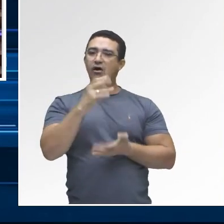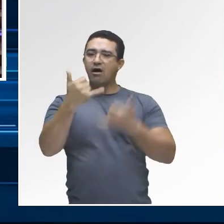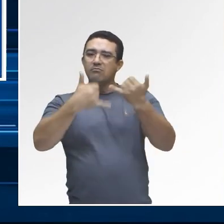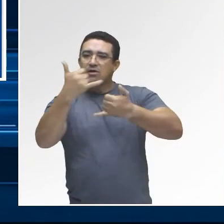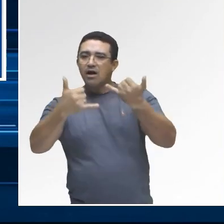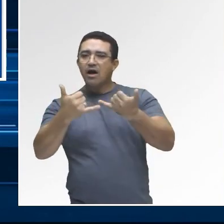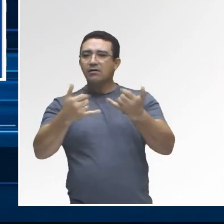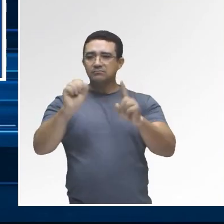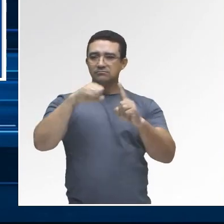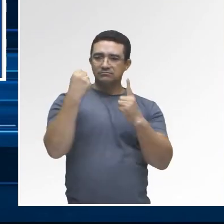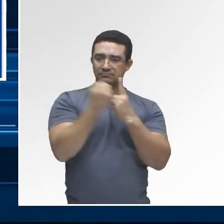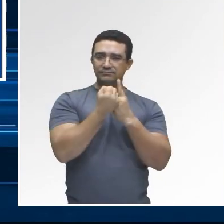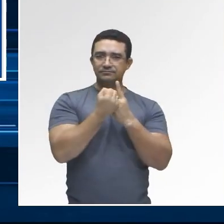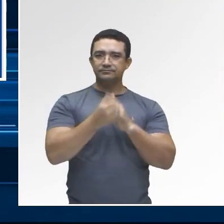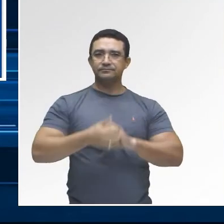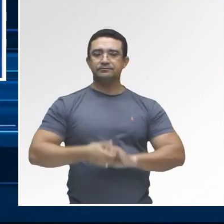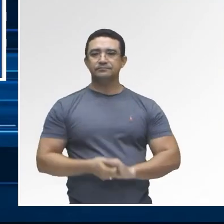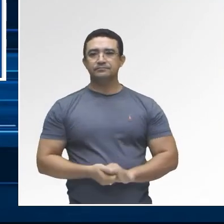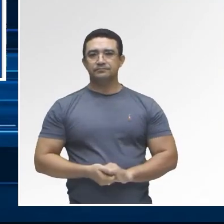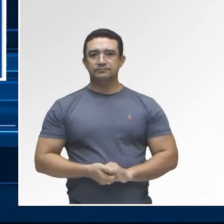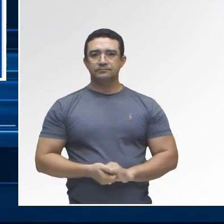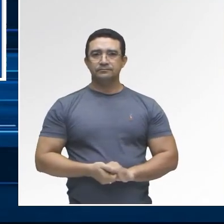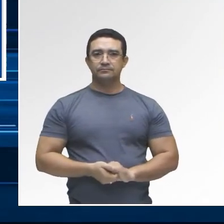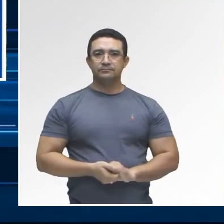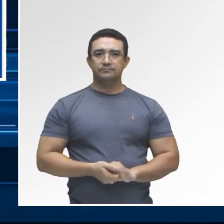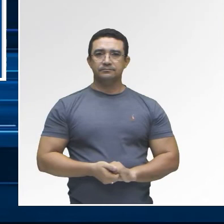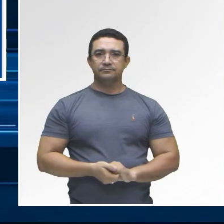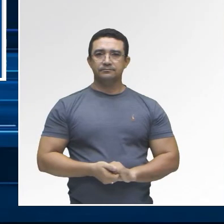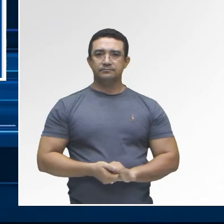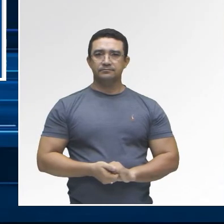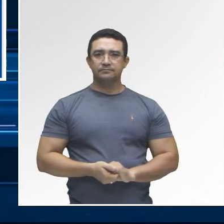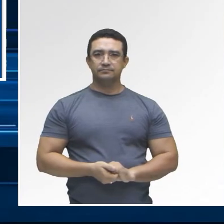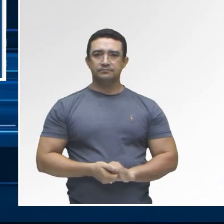revolta de Espartaco, tá? Adiante, vamos ver